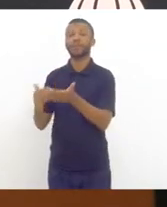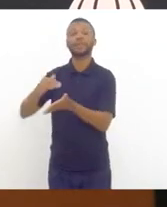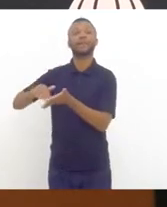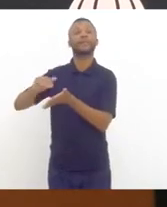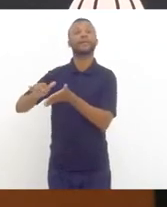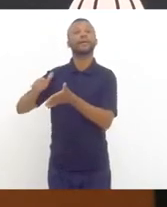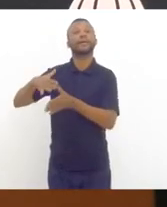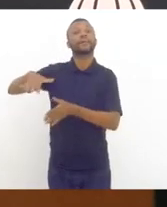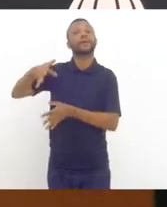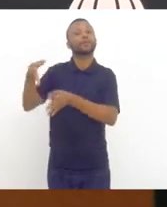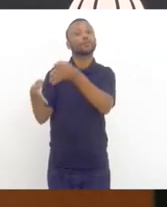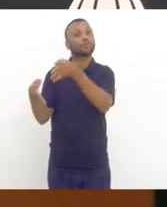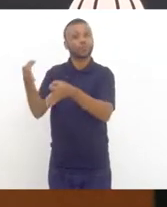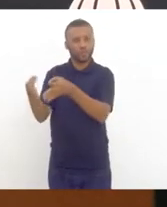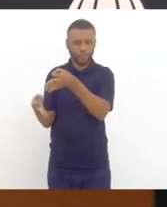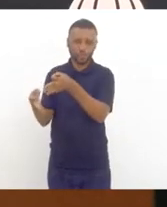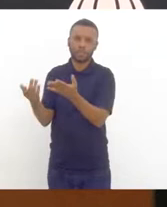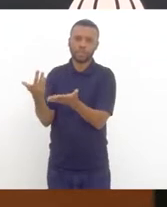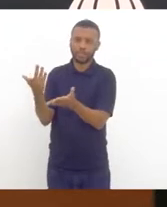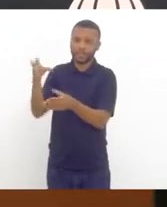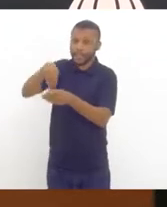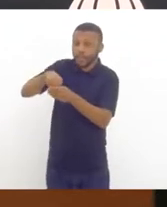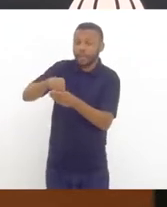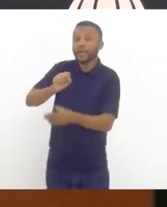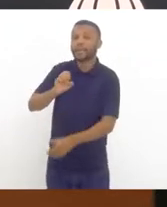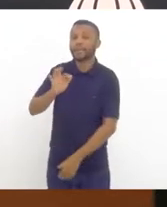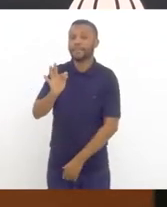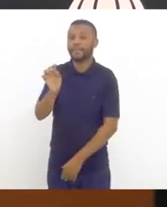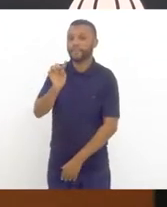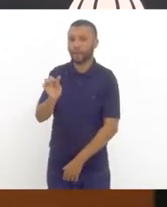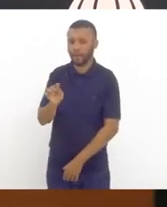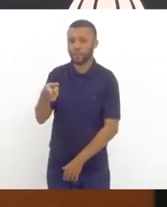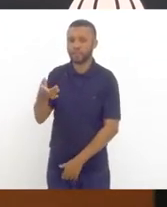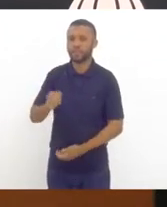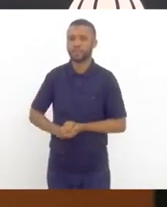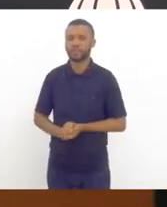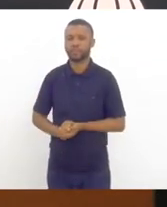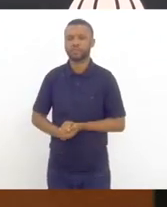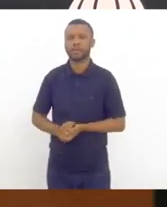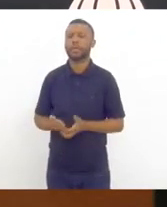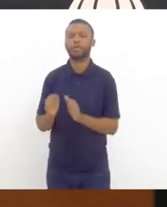Fazenda, que emitiu parecer